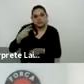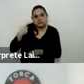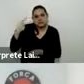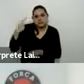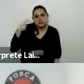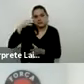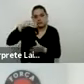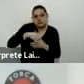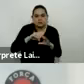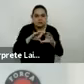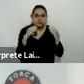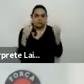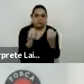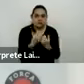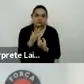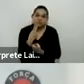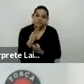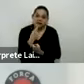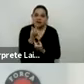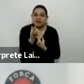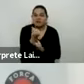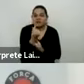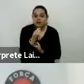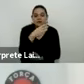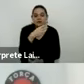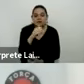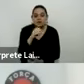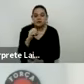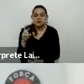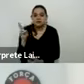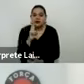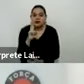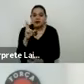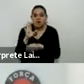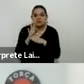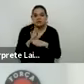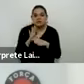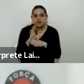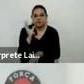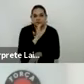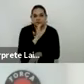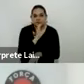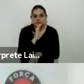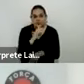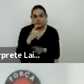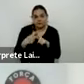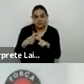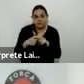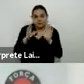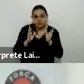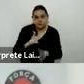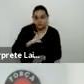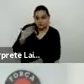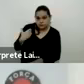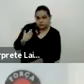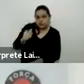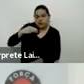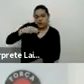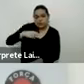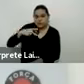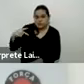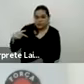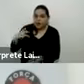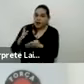dos R$300. Como vocês sabem, havia uma medida provisória aprovada com o valor de R$600 de